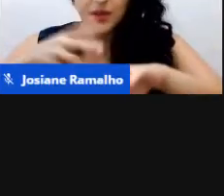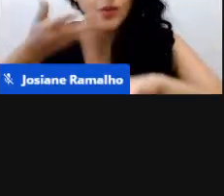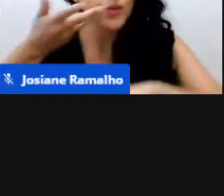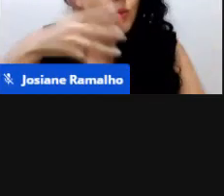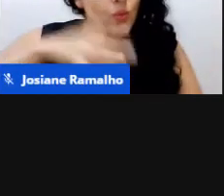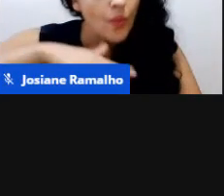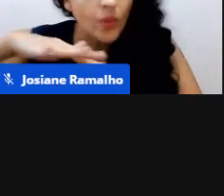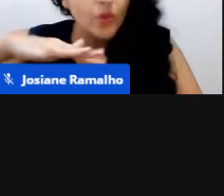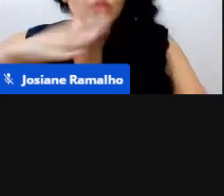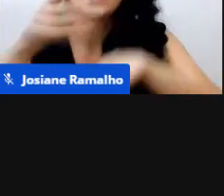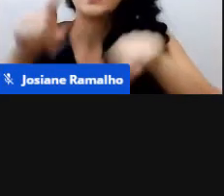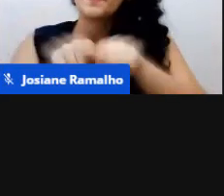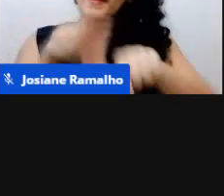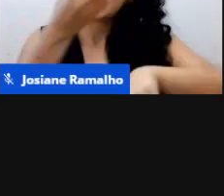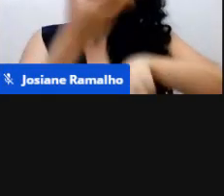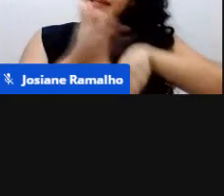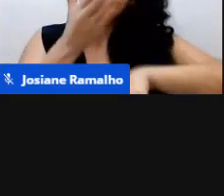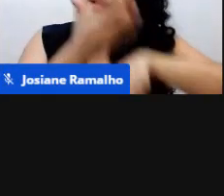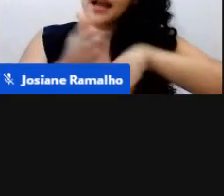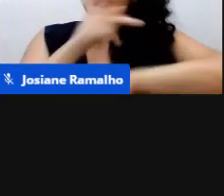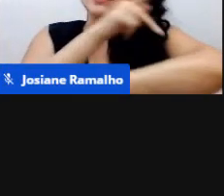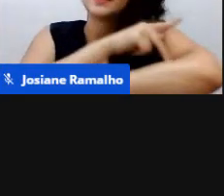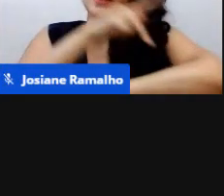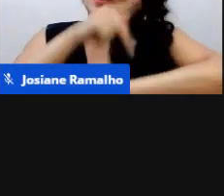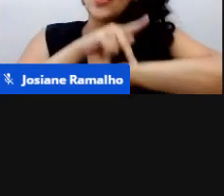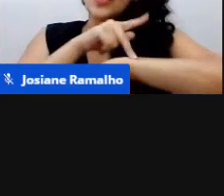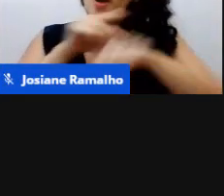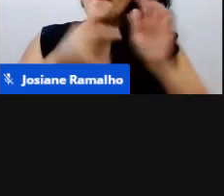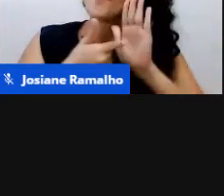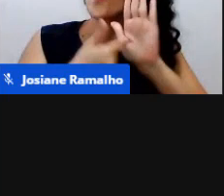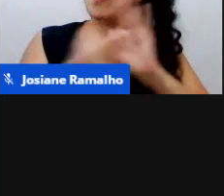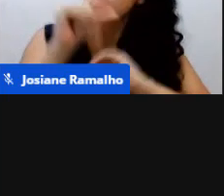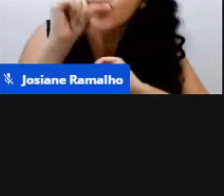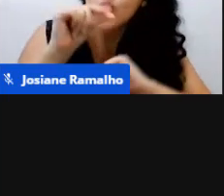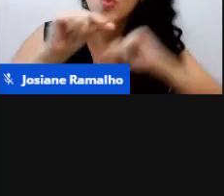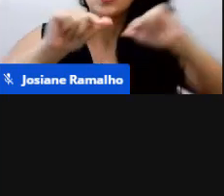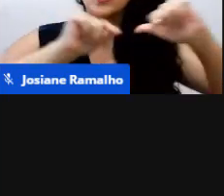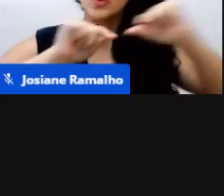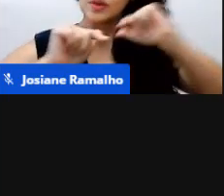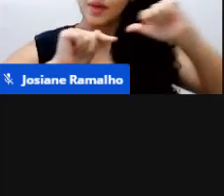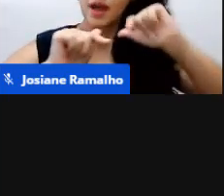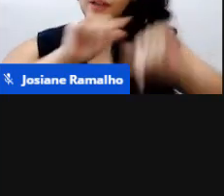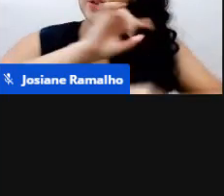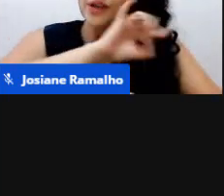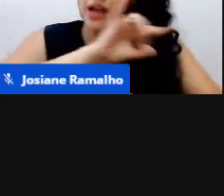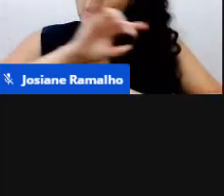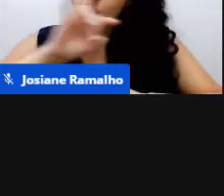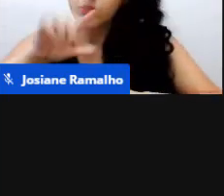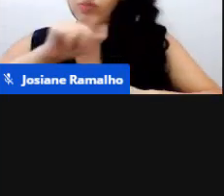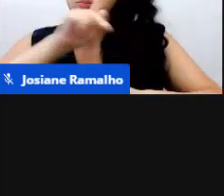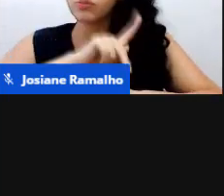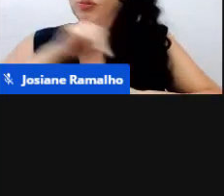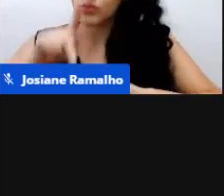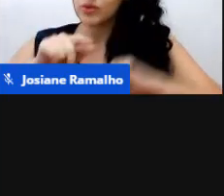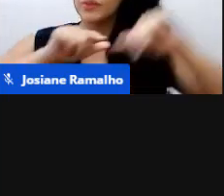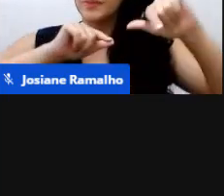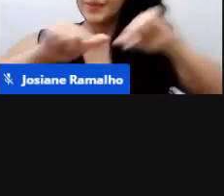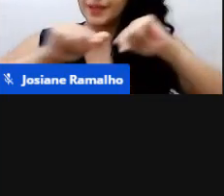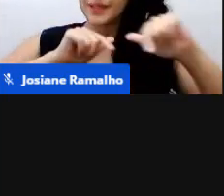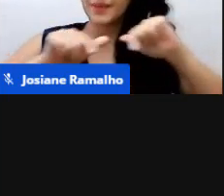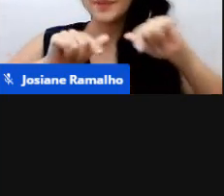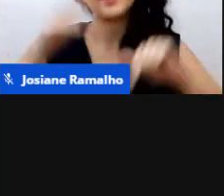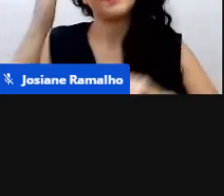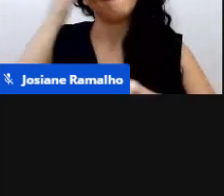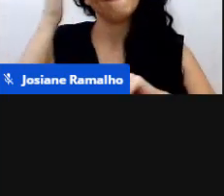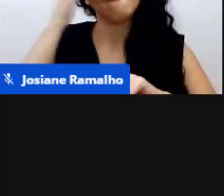trazer um pouquinho do trabalho de cada professor que está atuando dentro das unidades. Nós sabemos que estamos em momentos difíceis,